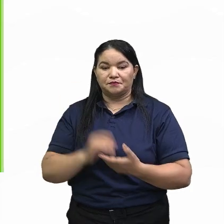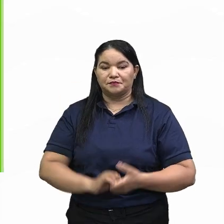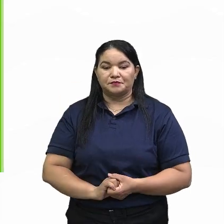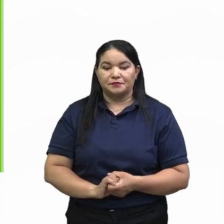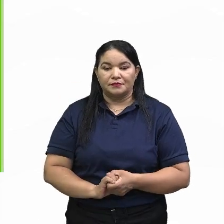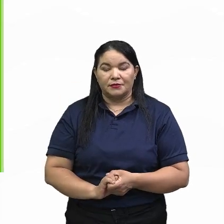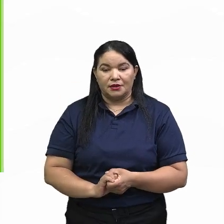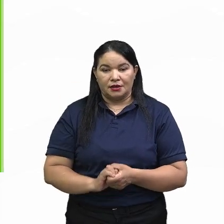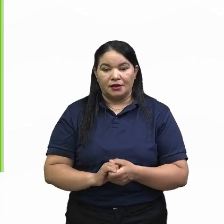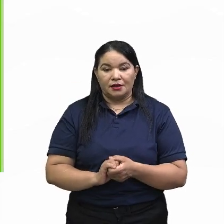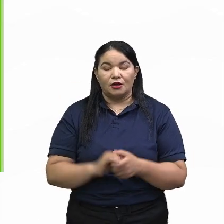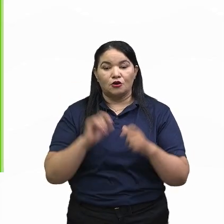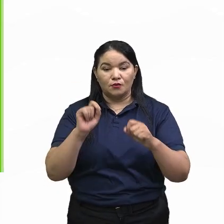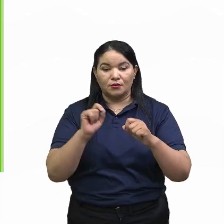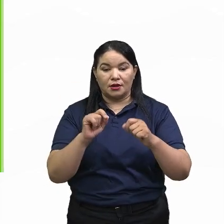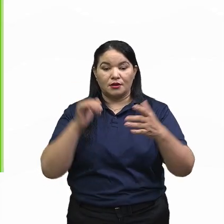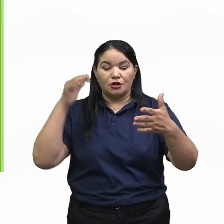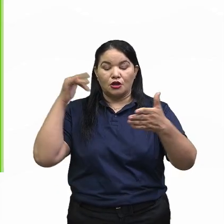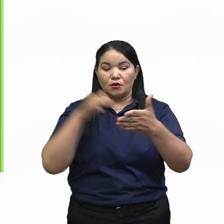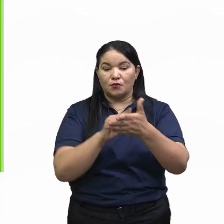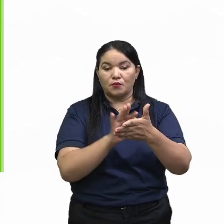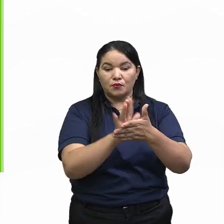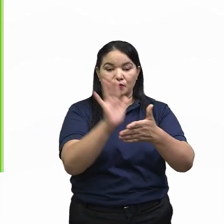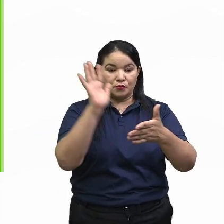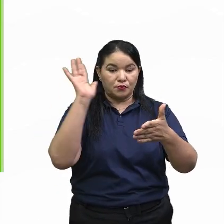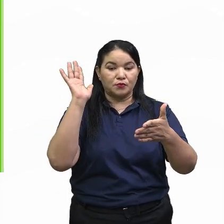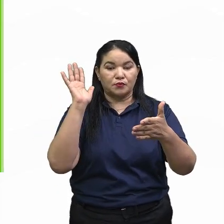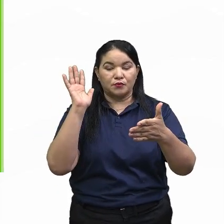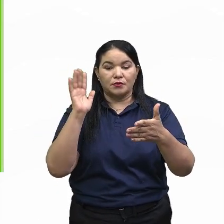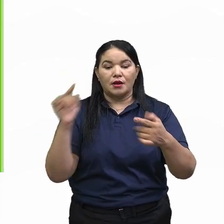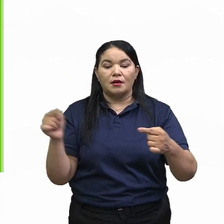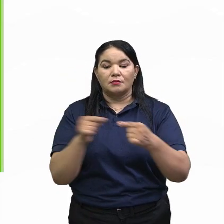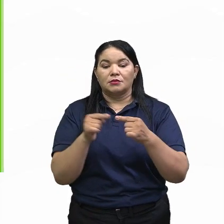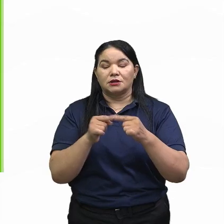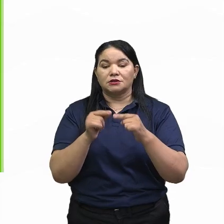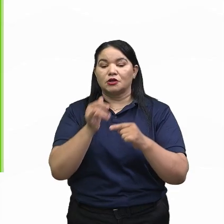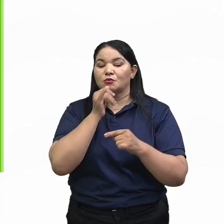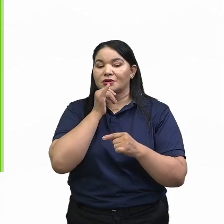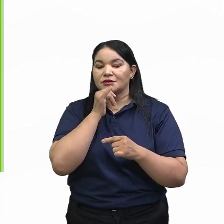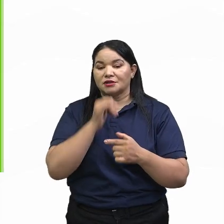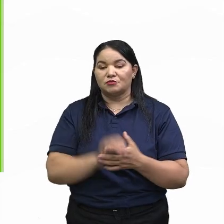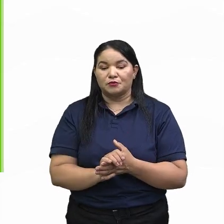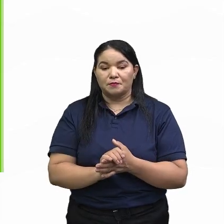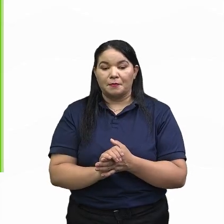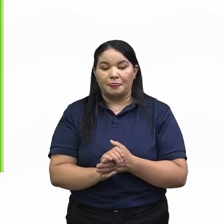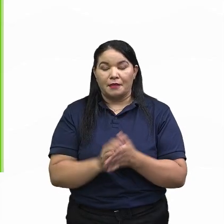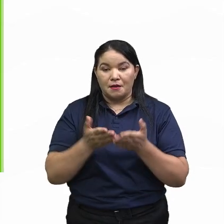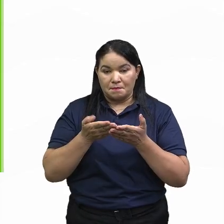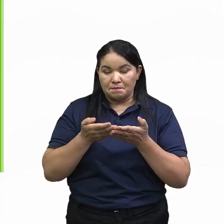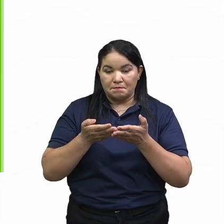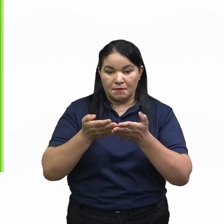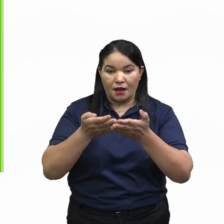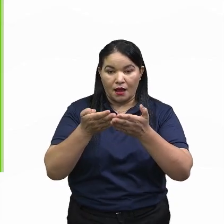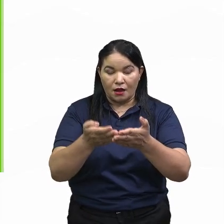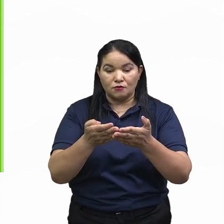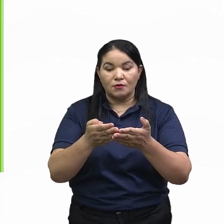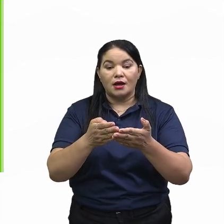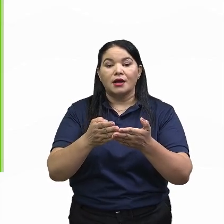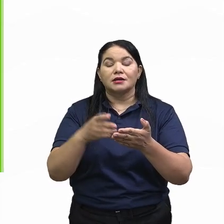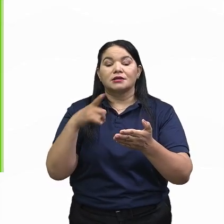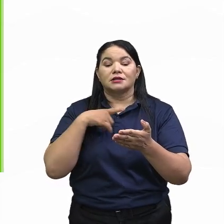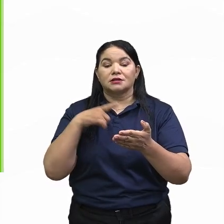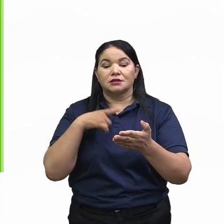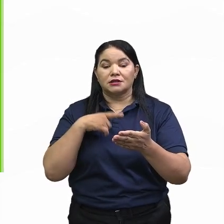o fenômeno da reflexão e algumas aplicações, como, por exemplo, nos sonares que existem nos barcos para